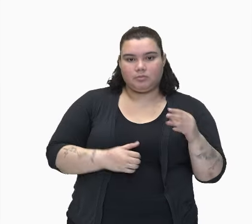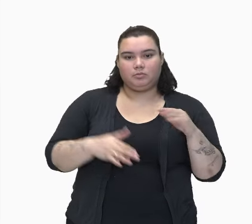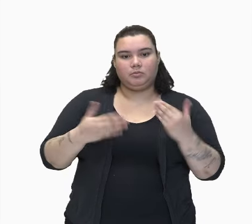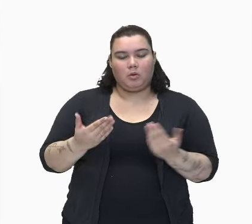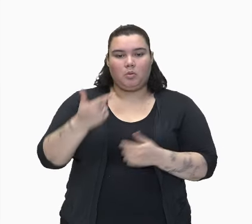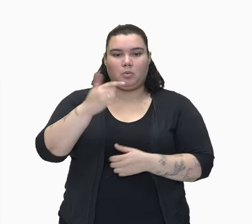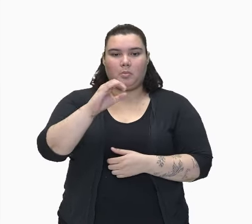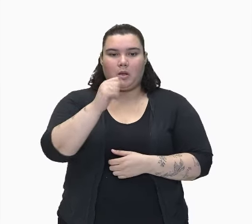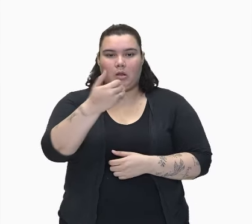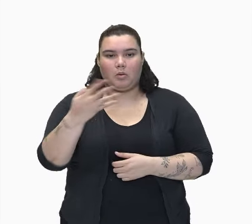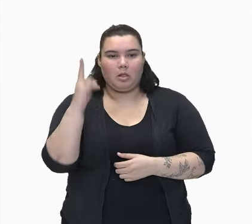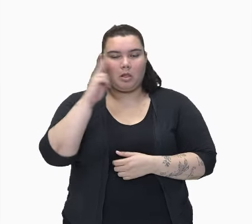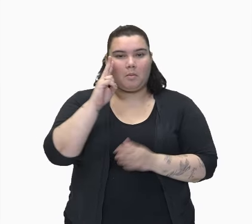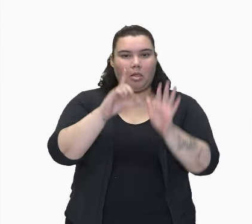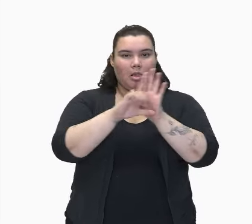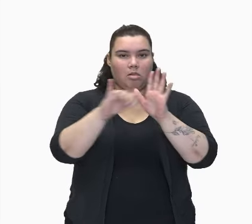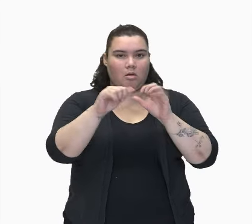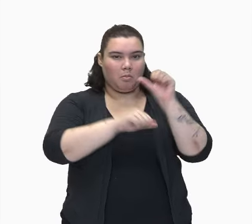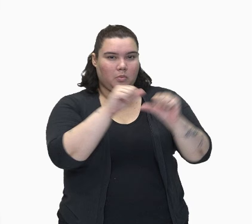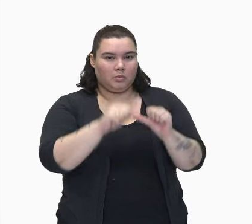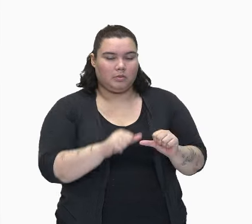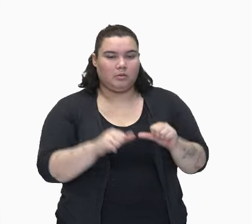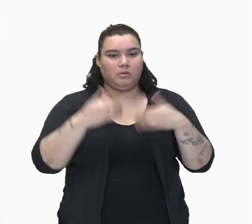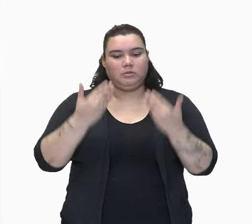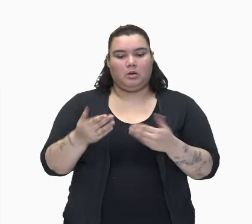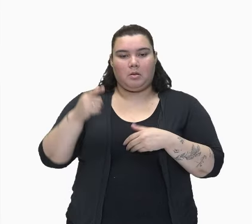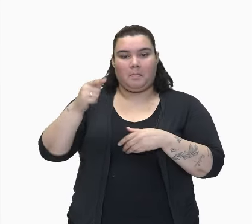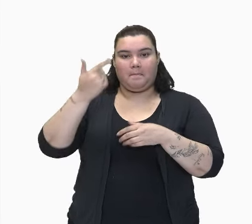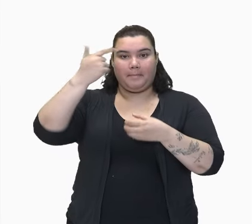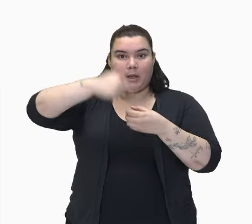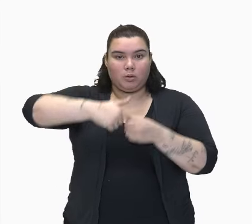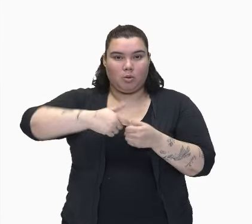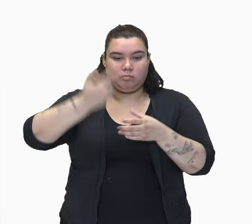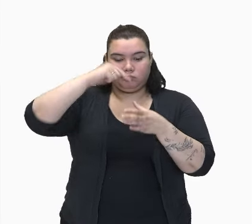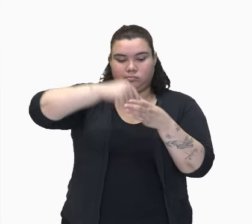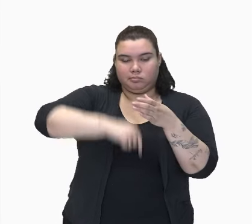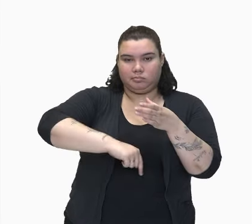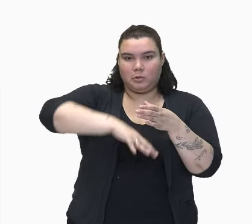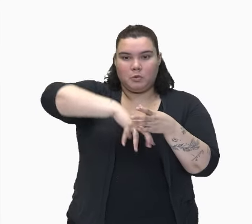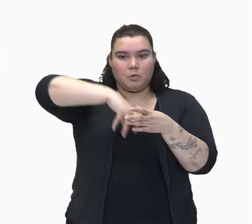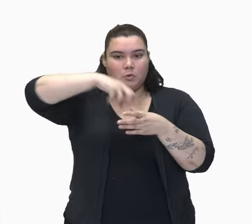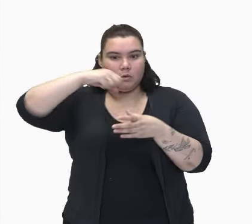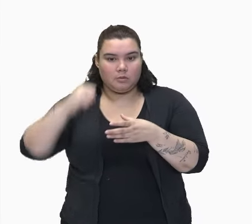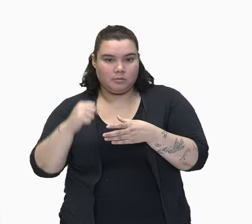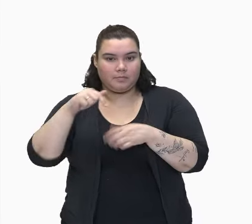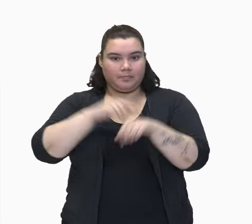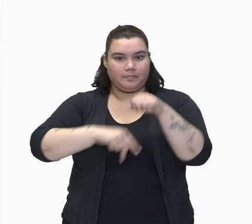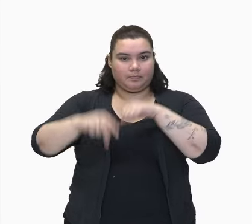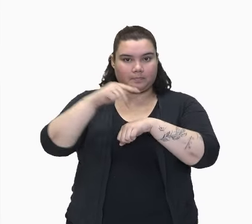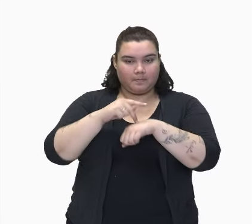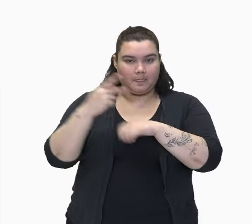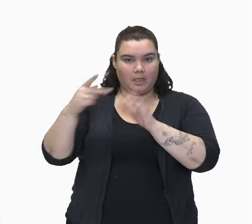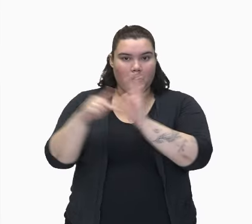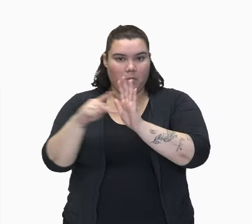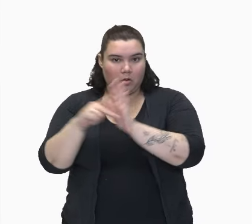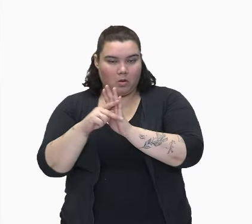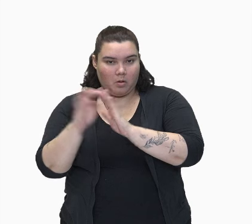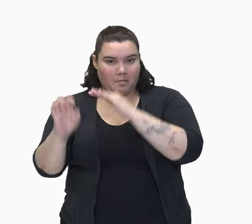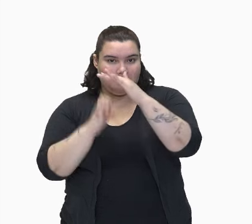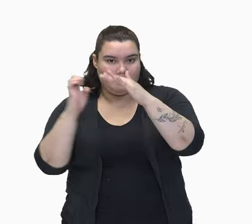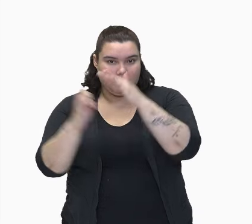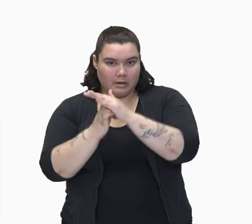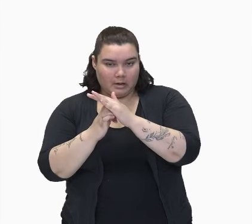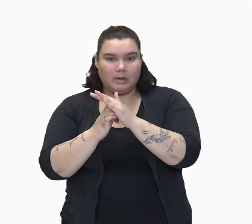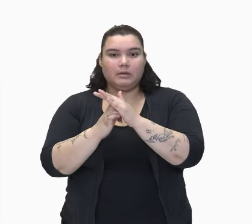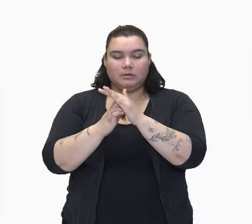na legislação, a exploração do petróleo, gente, no país, que acaba sendo monopolizada pela empresa estatal do Petróleos Mexicanos,